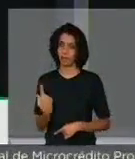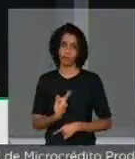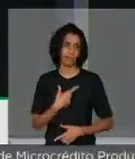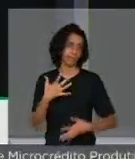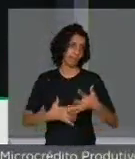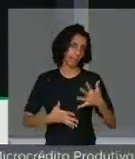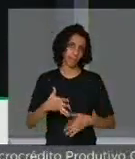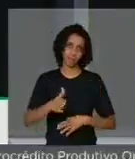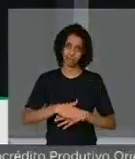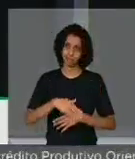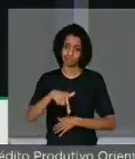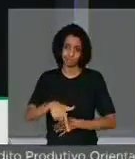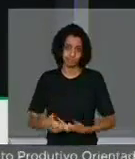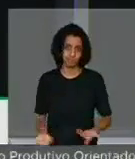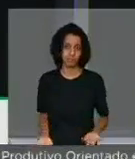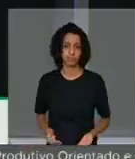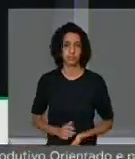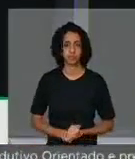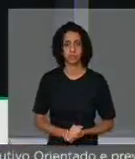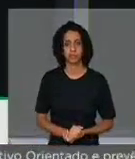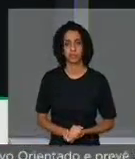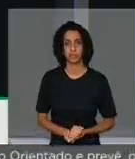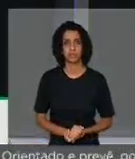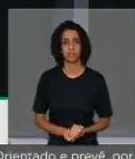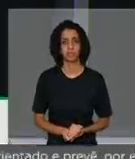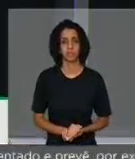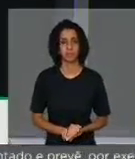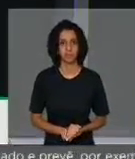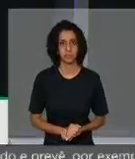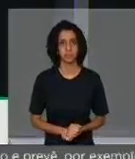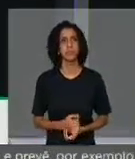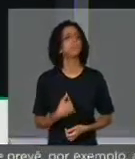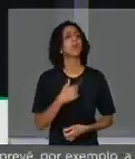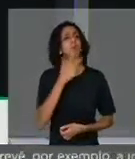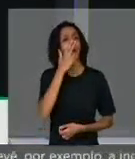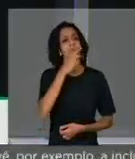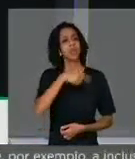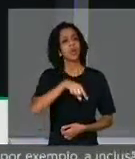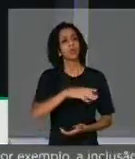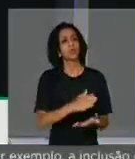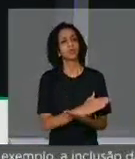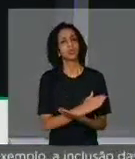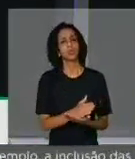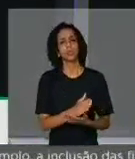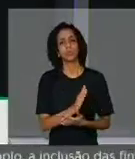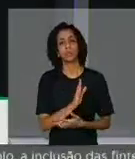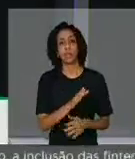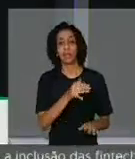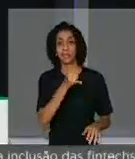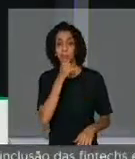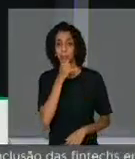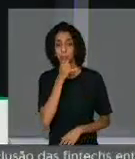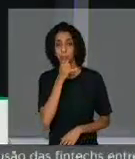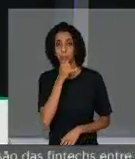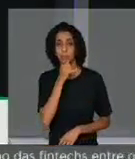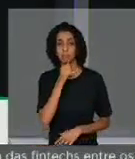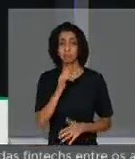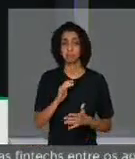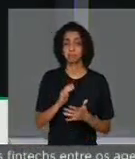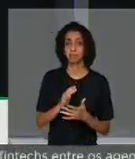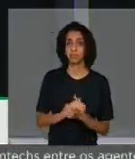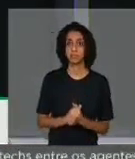aqui, sinceramente, eu acho que deve ser um procedimento de todos, e alguns já tiveram essa atitude, que